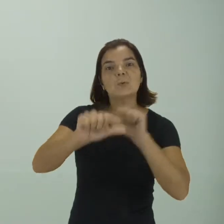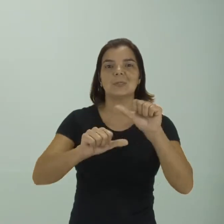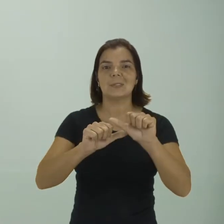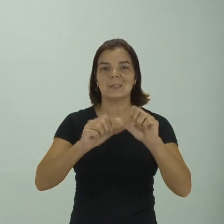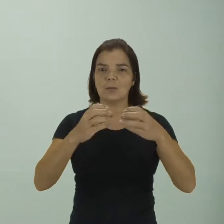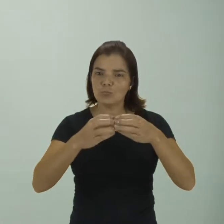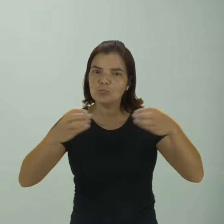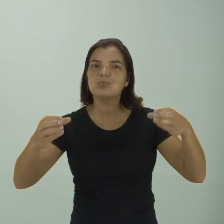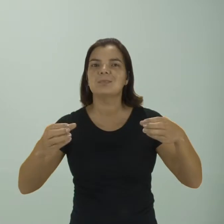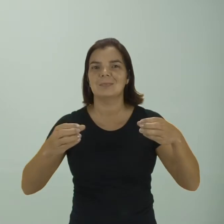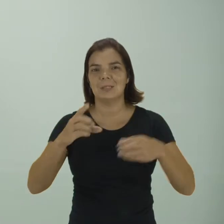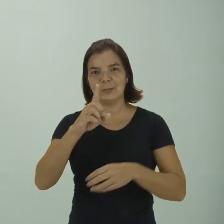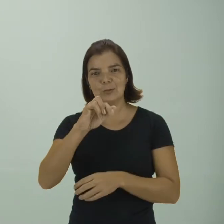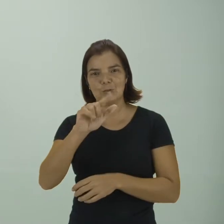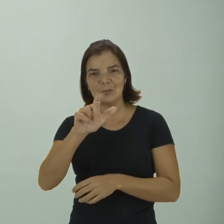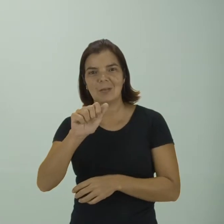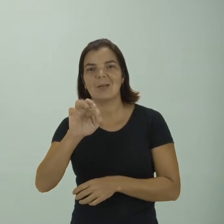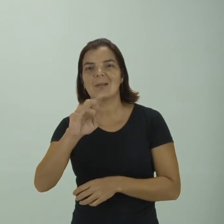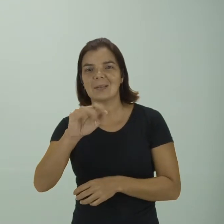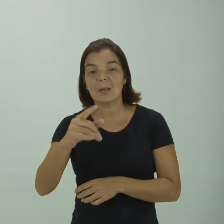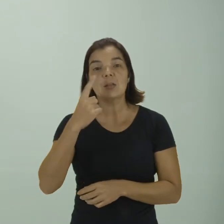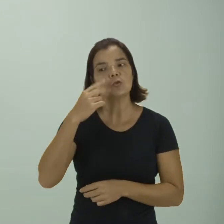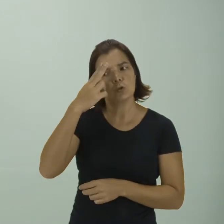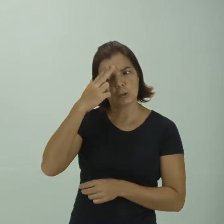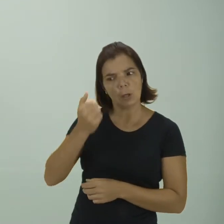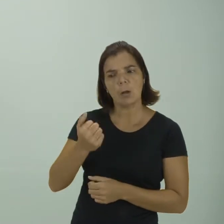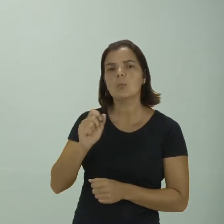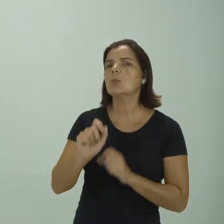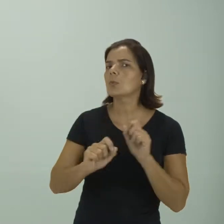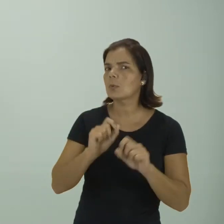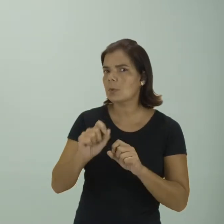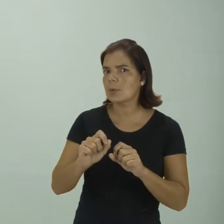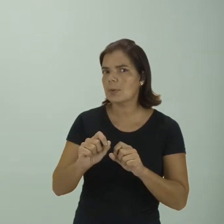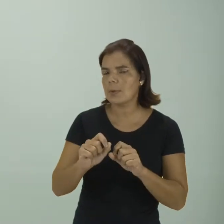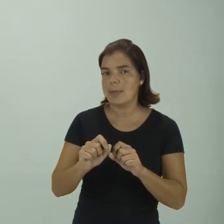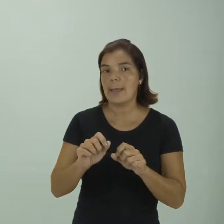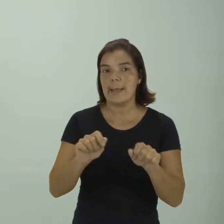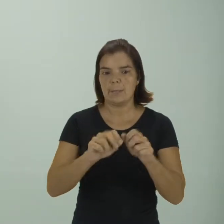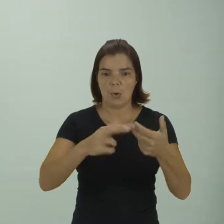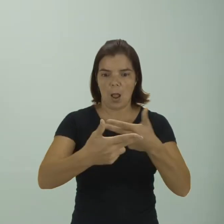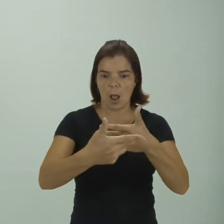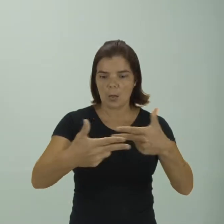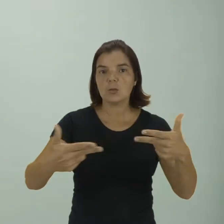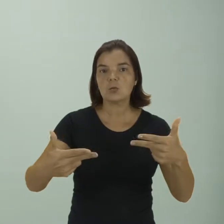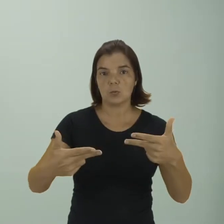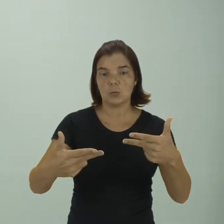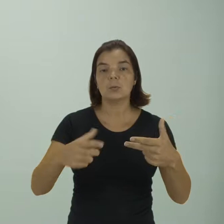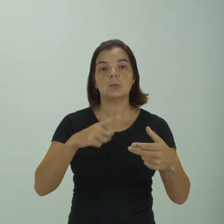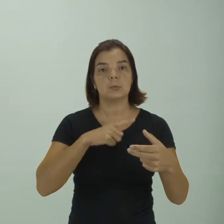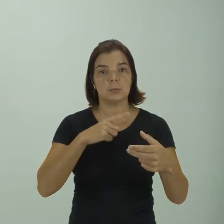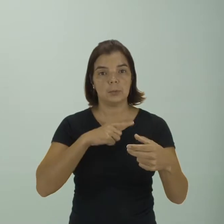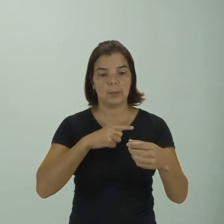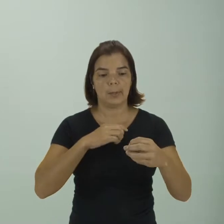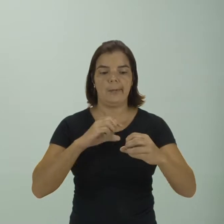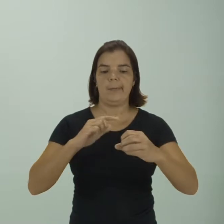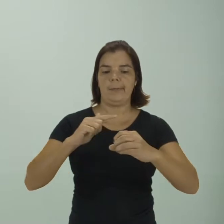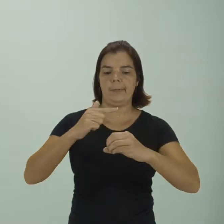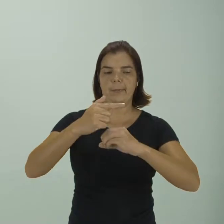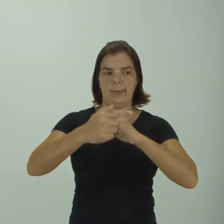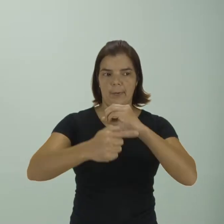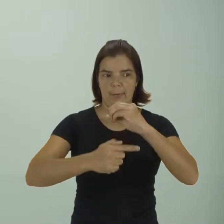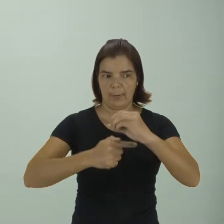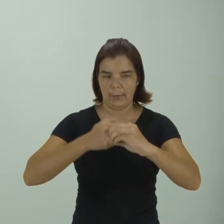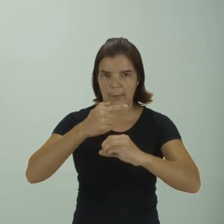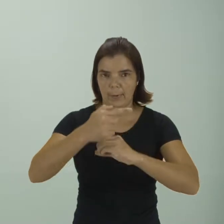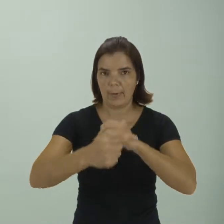dilatação? Como a gente sabe, os corpos em geral são constituídos por átomos e moléculas,